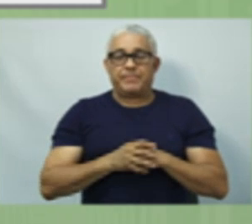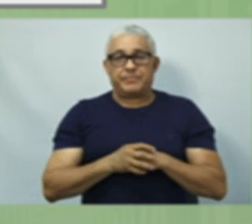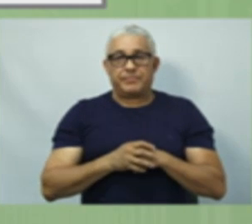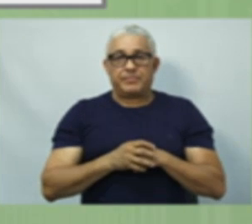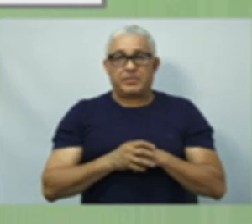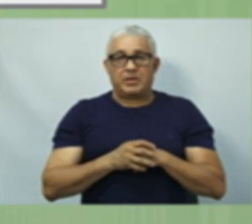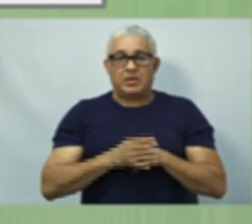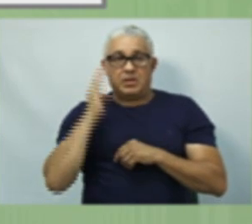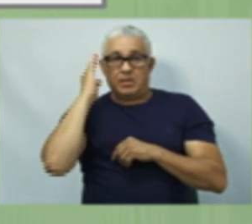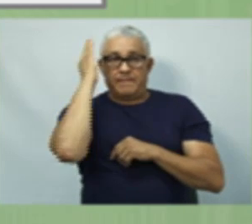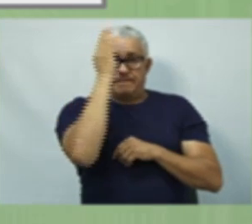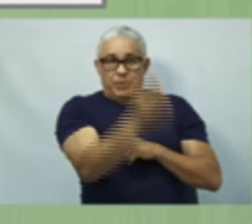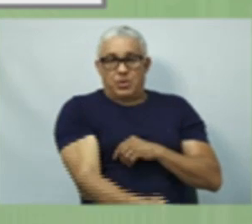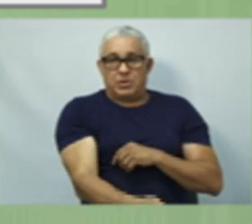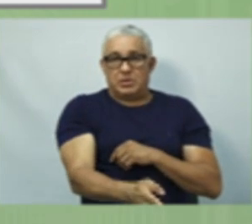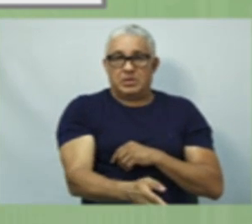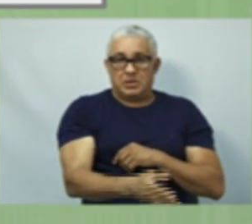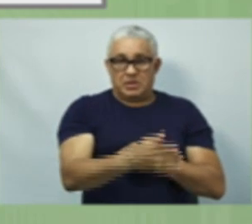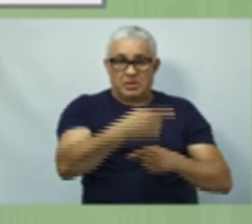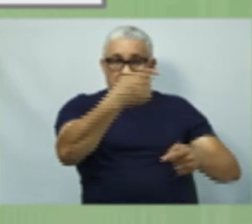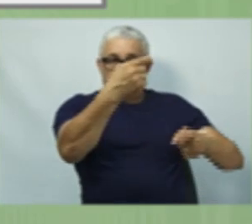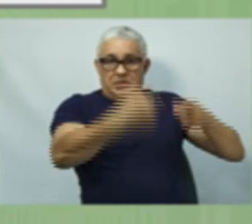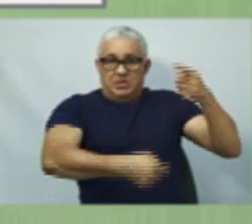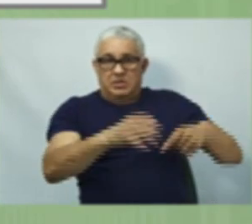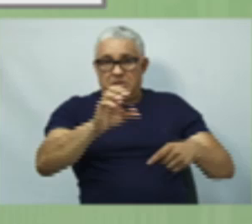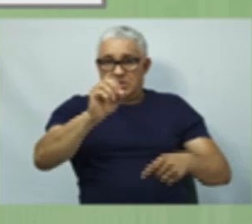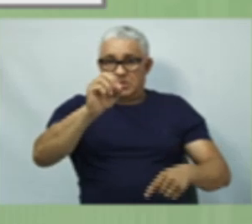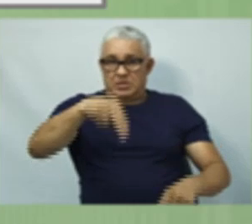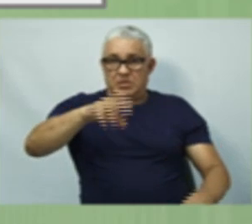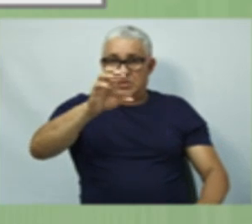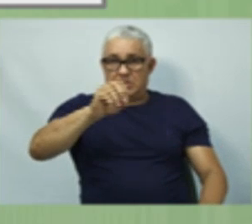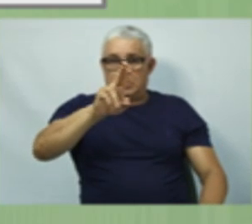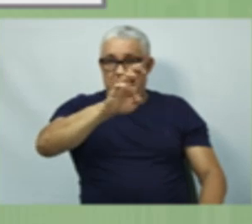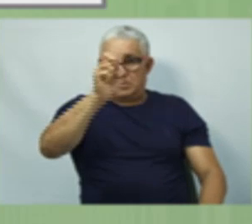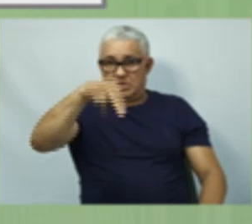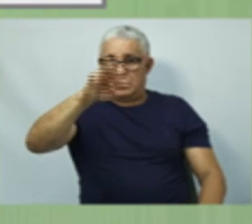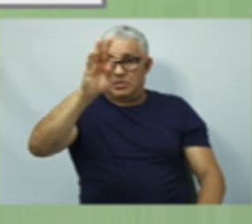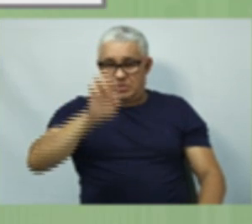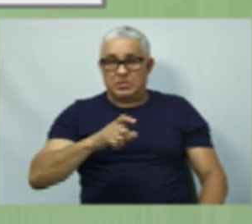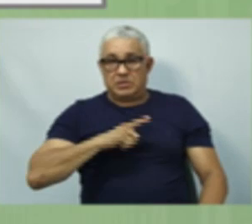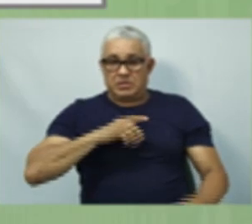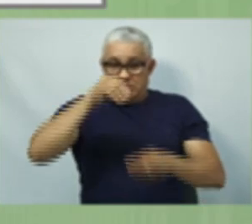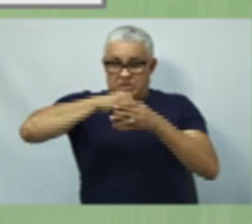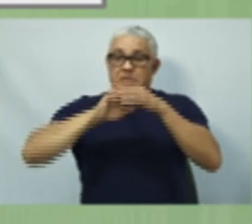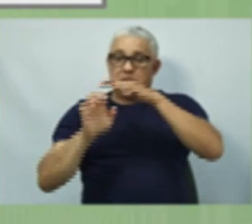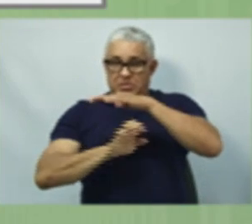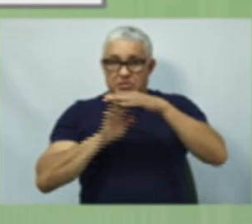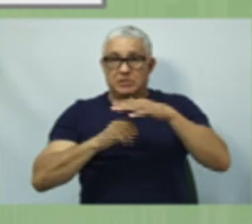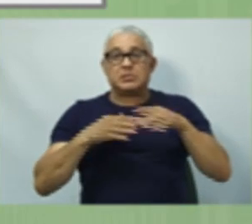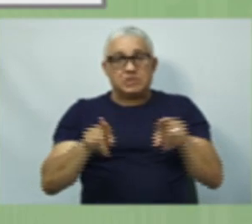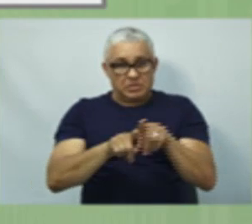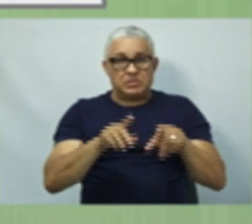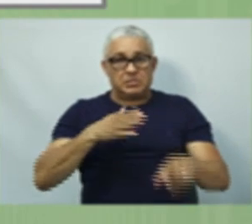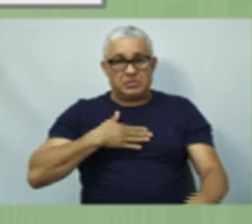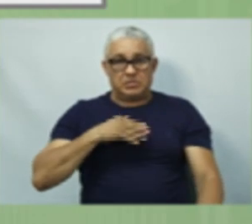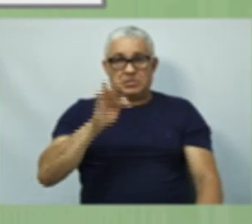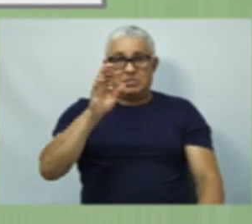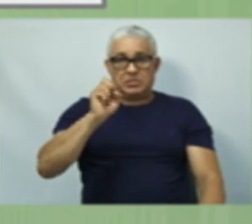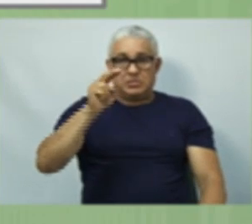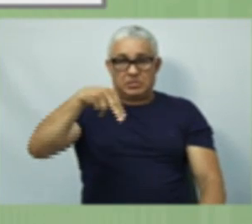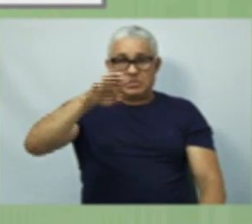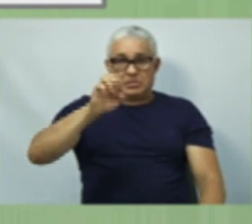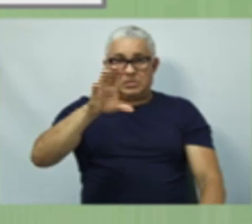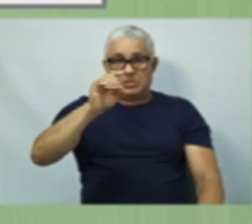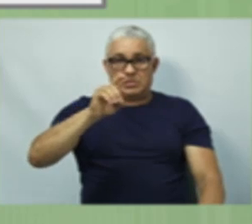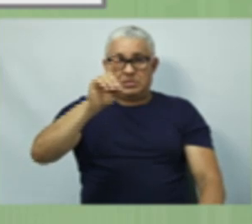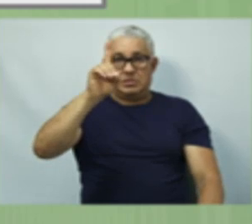ligação direta. Os concorrentes influenciam diretamente dentro da minha organização. Os meus fornecedores também. Se ele deixar de me